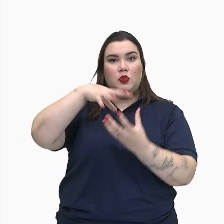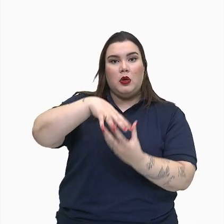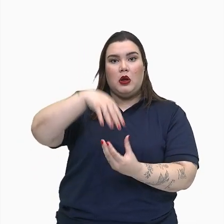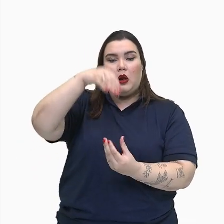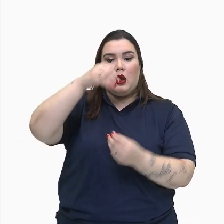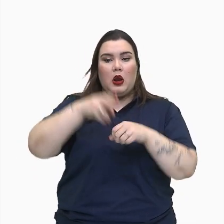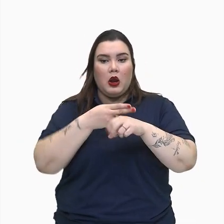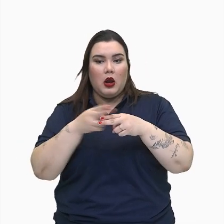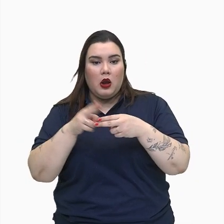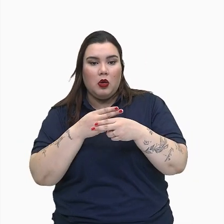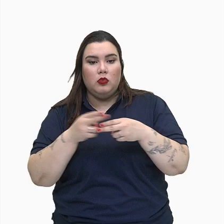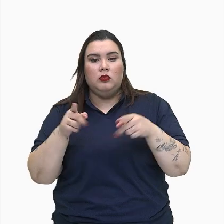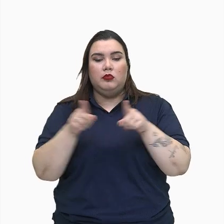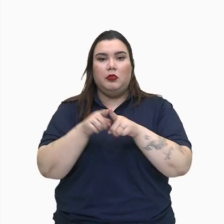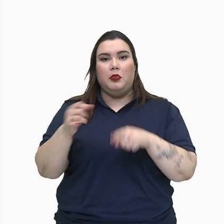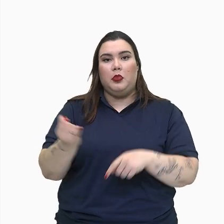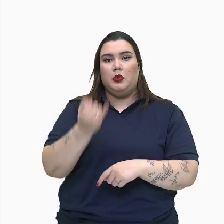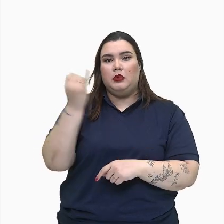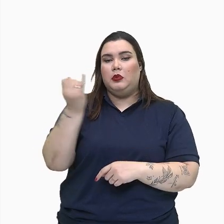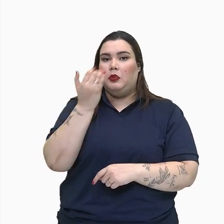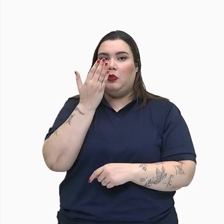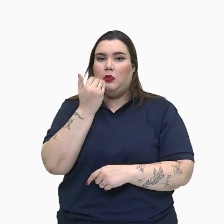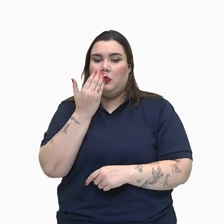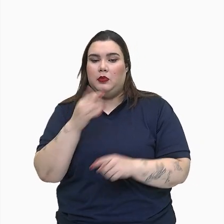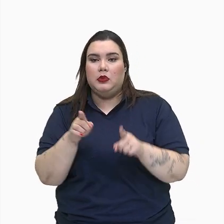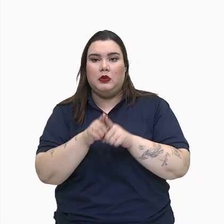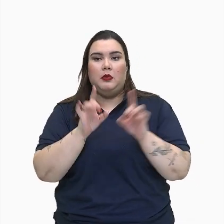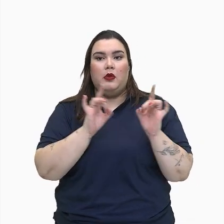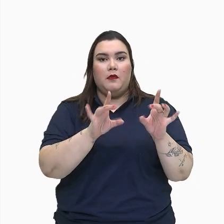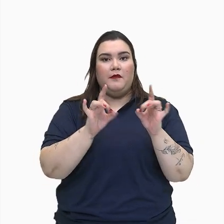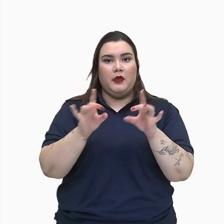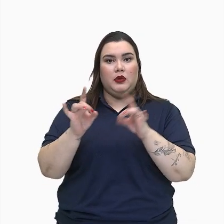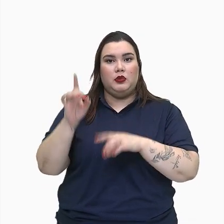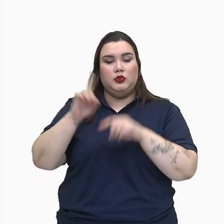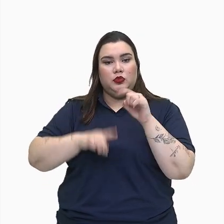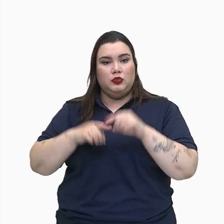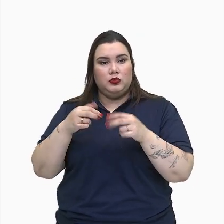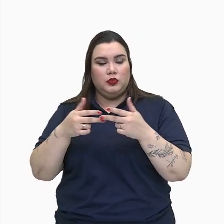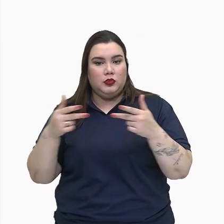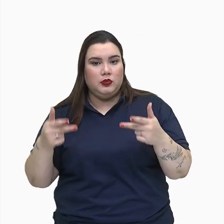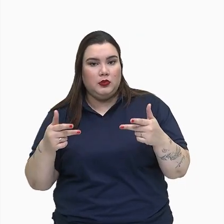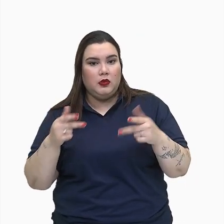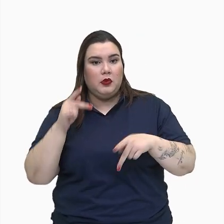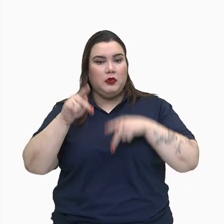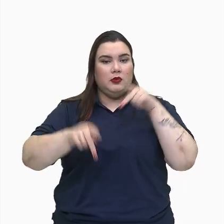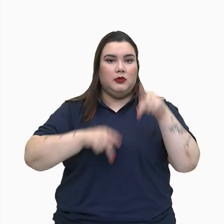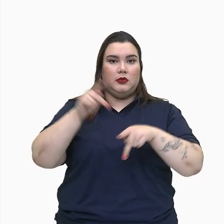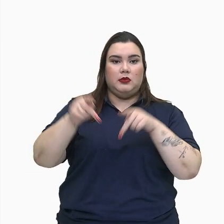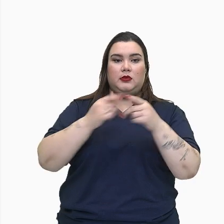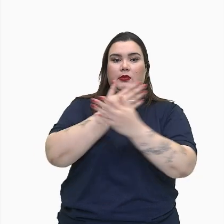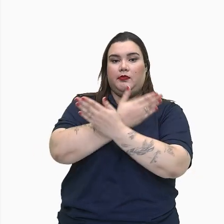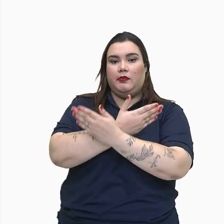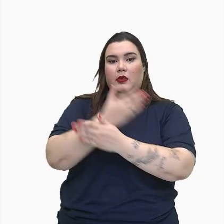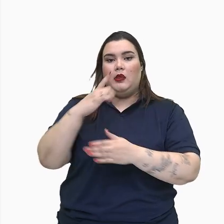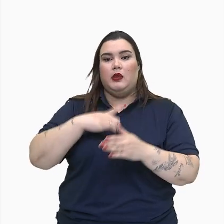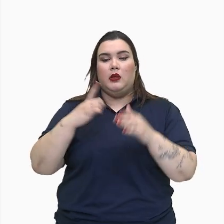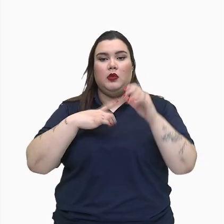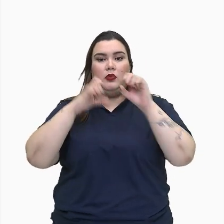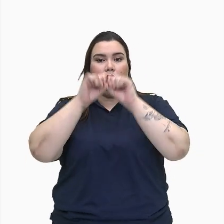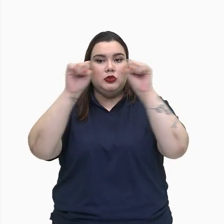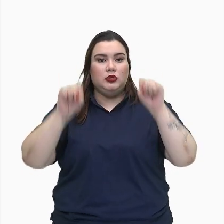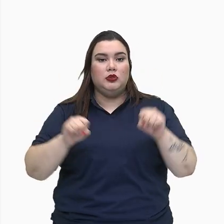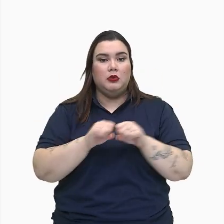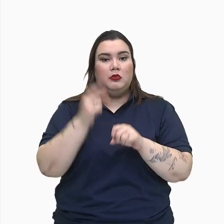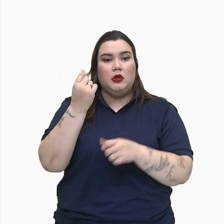para a sua alimentação e comércio. Os incas possuíam um sistema de